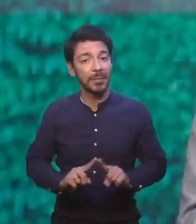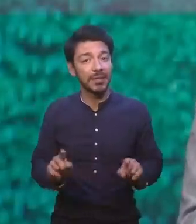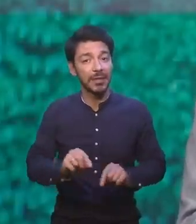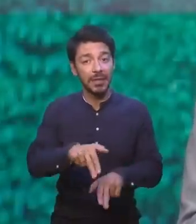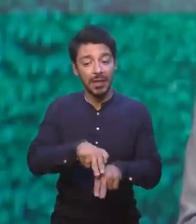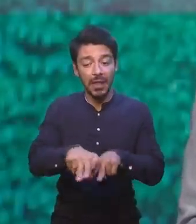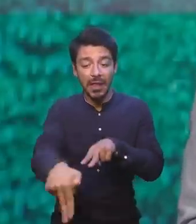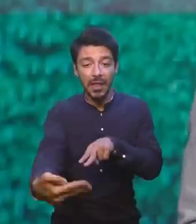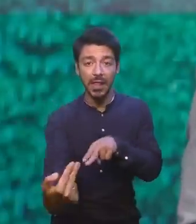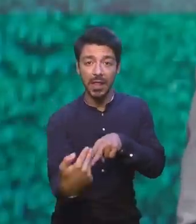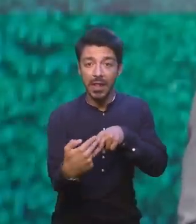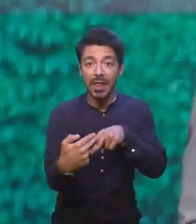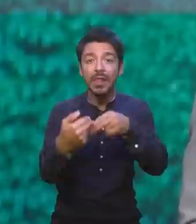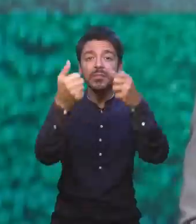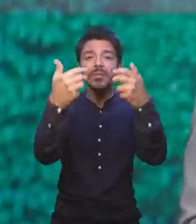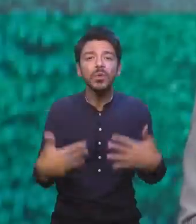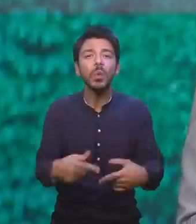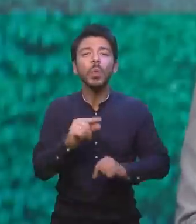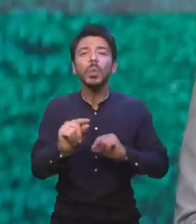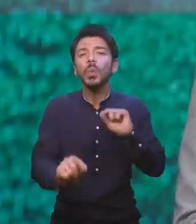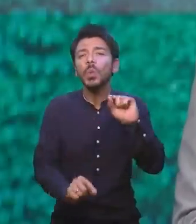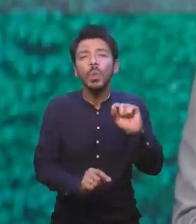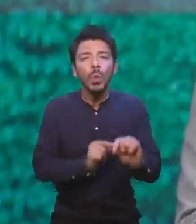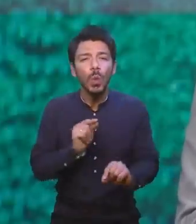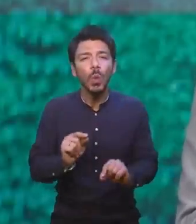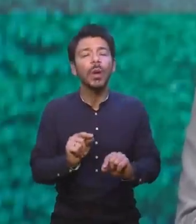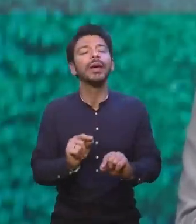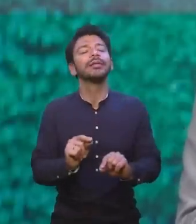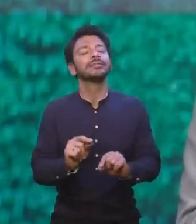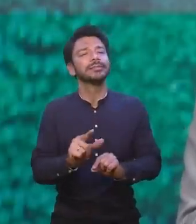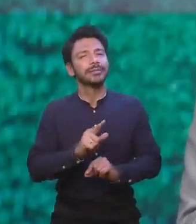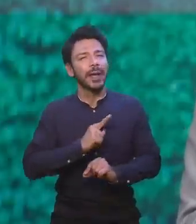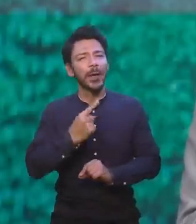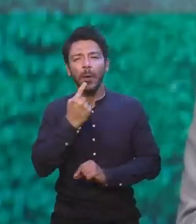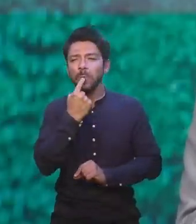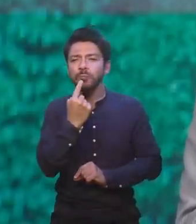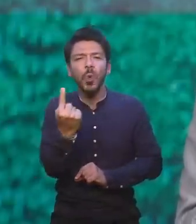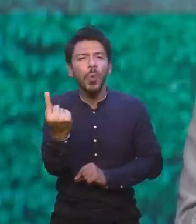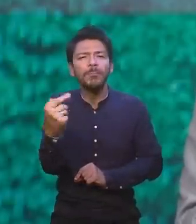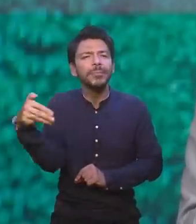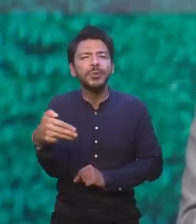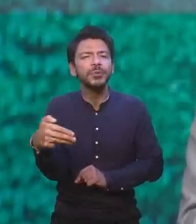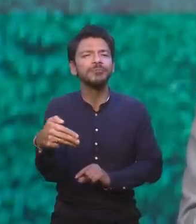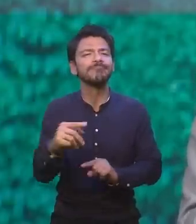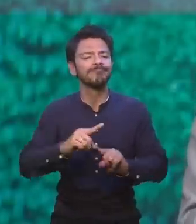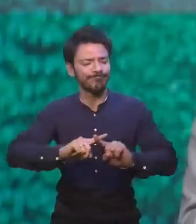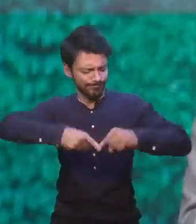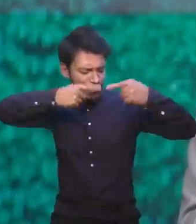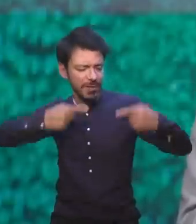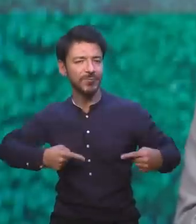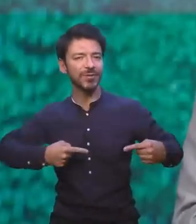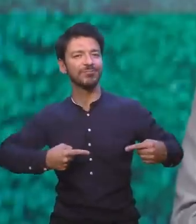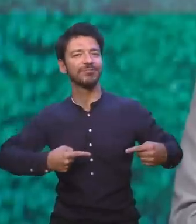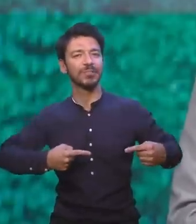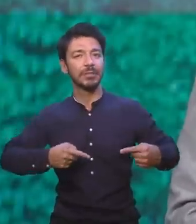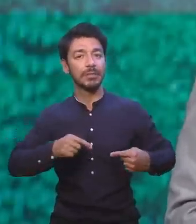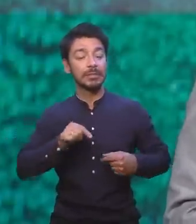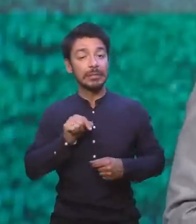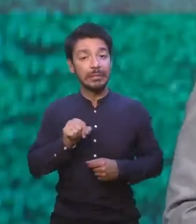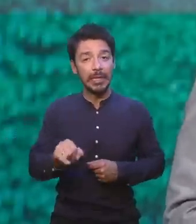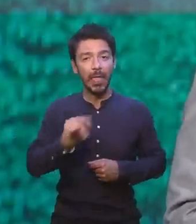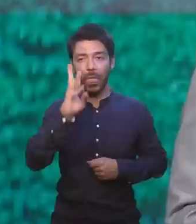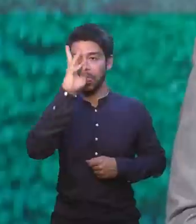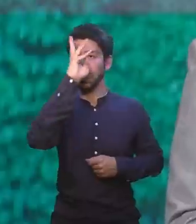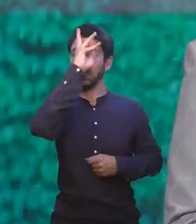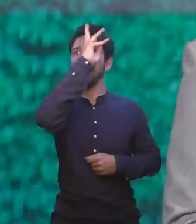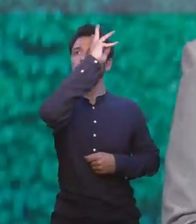minuto é desafio no corpo. A advertência da vigilância significa